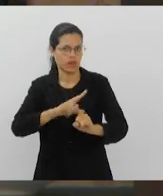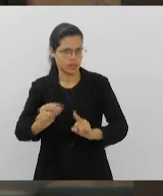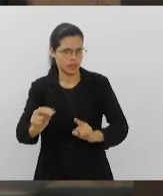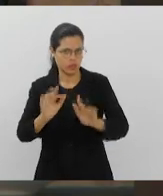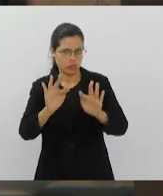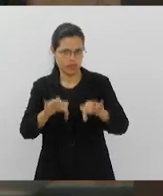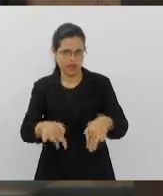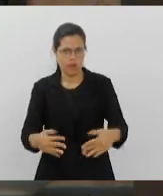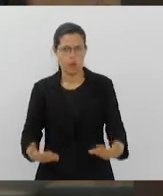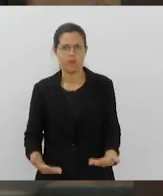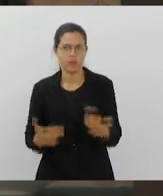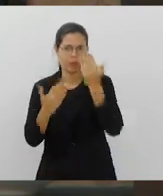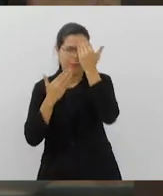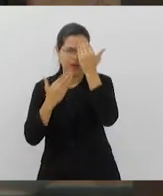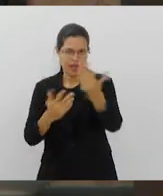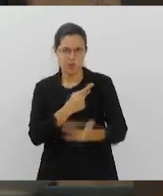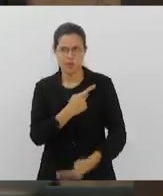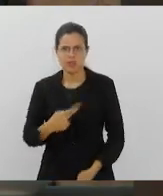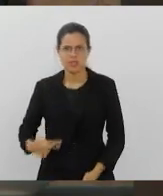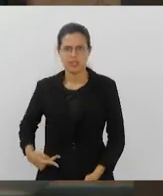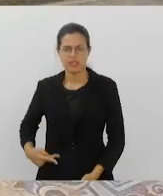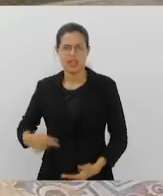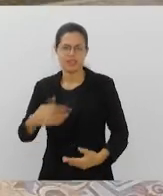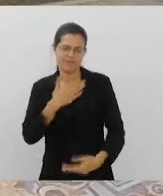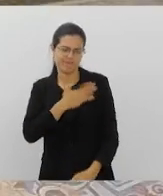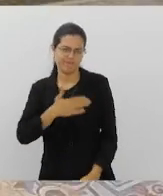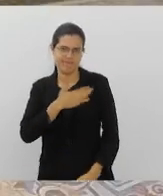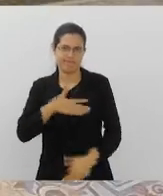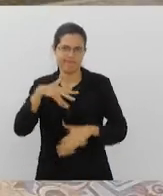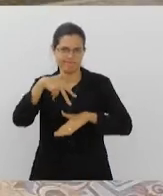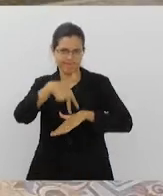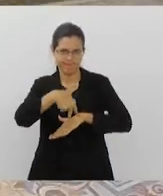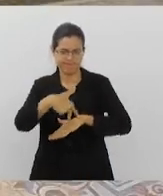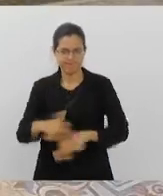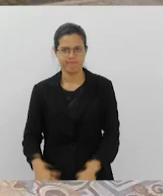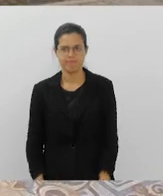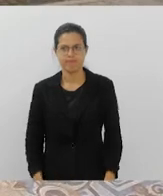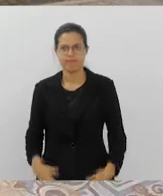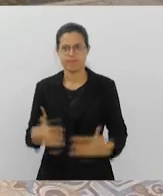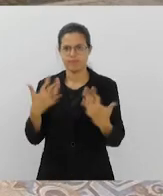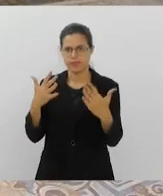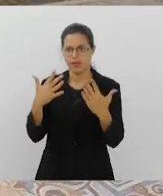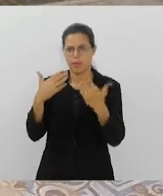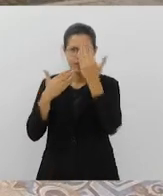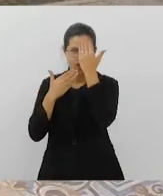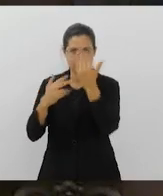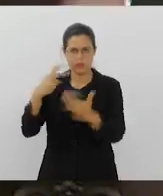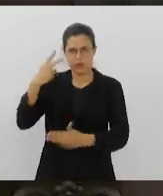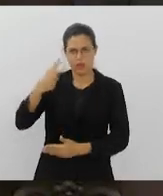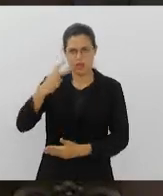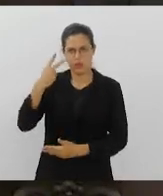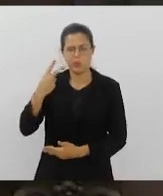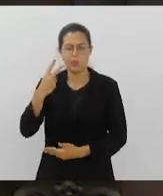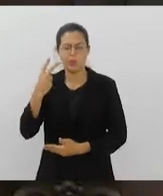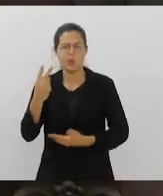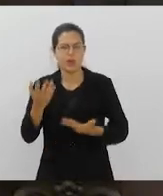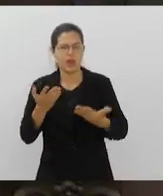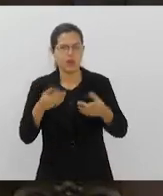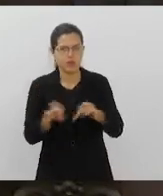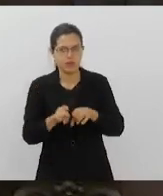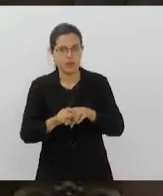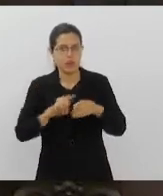Muito obrigado, presidente. É uma honra poder estar aqui. Obrigado, vereador Rogério Amorim. Quero saudar a